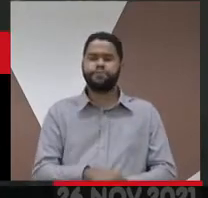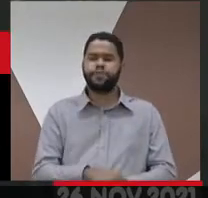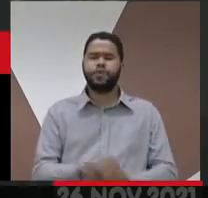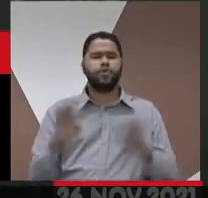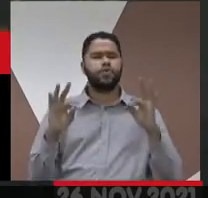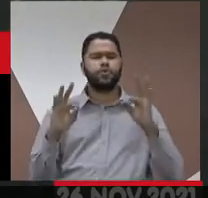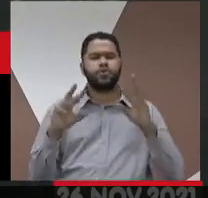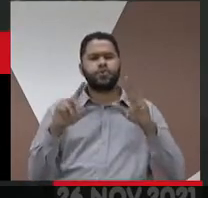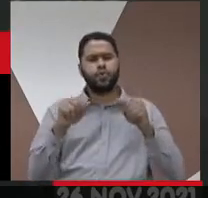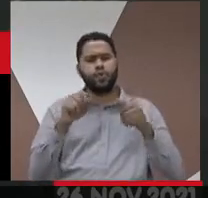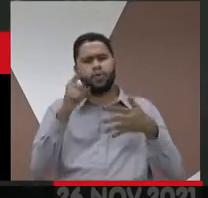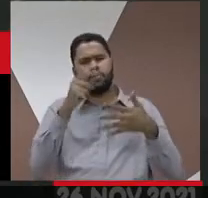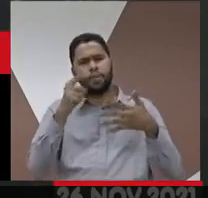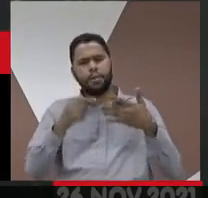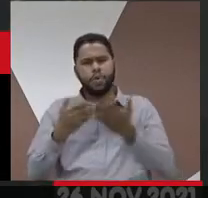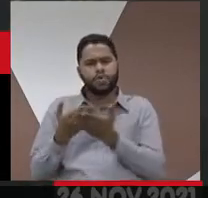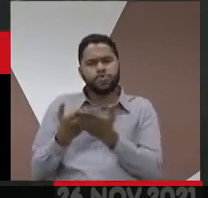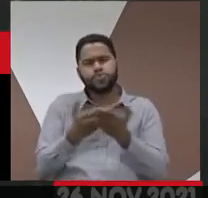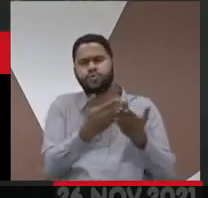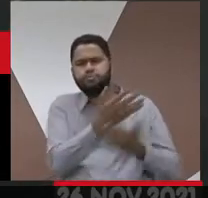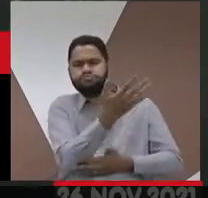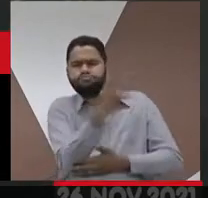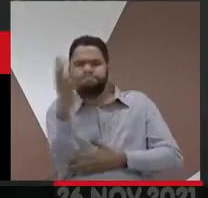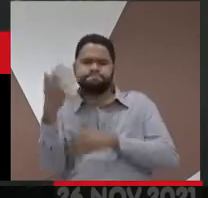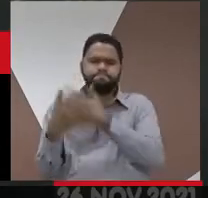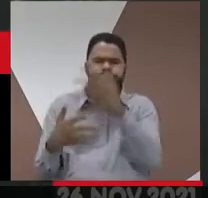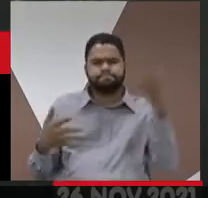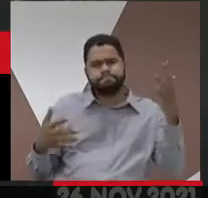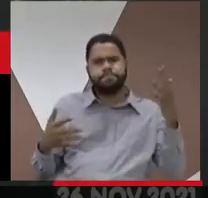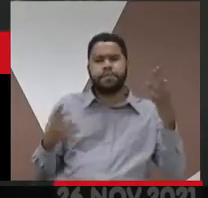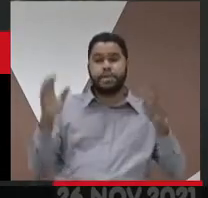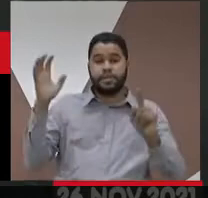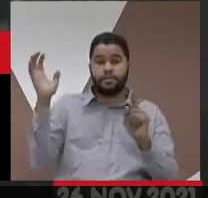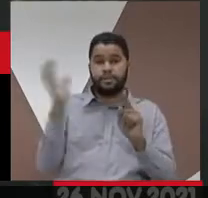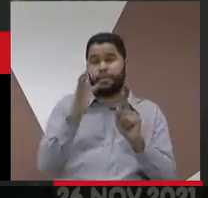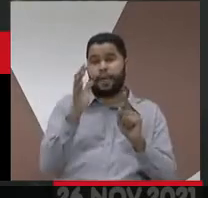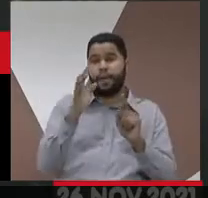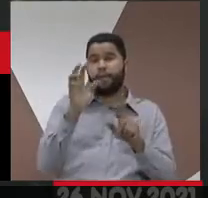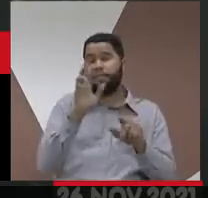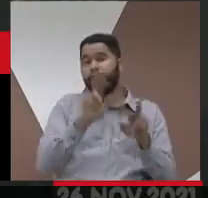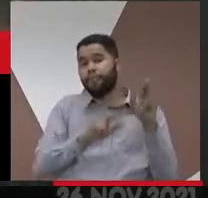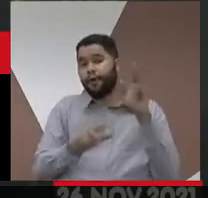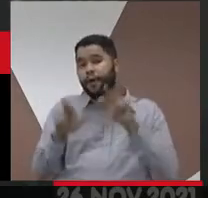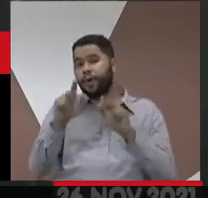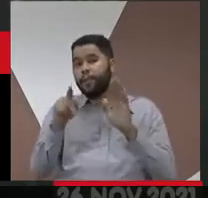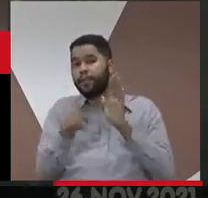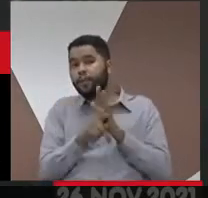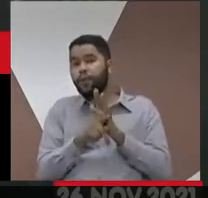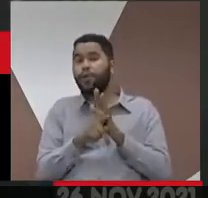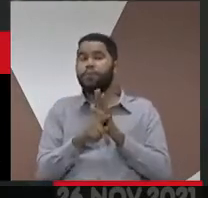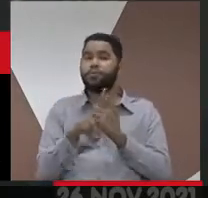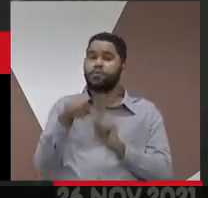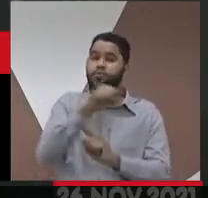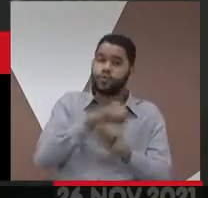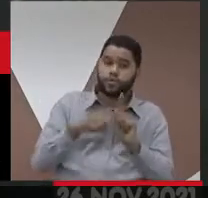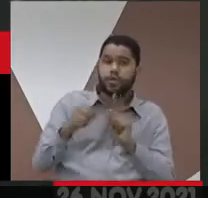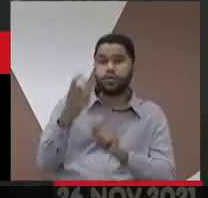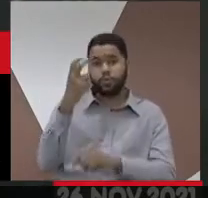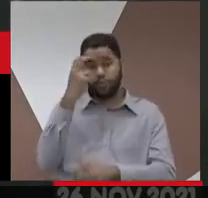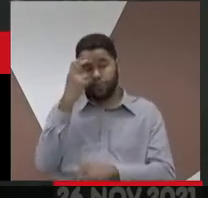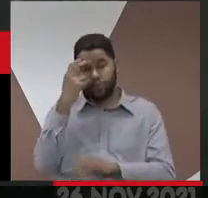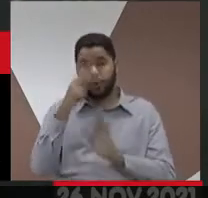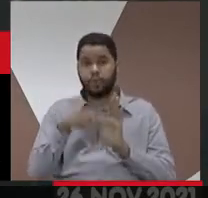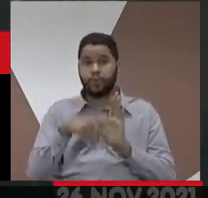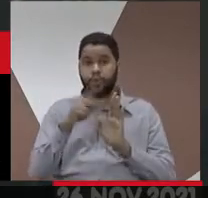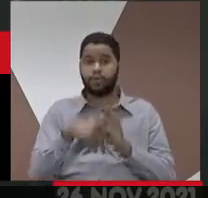todos os estudos ambientais, os estudos de impacto ambiental para avaliar a viabilidade ambiental, social, cultural desse